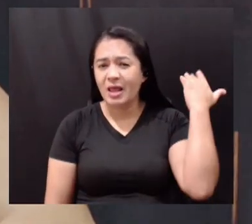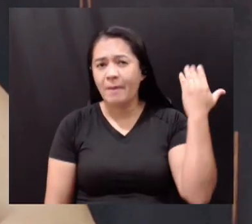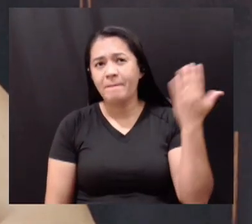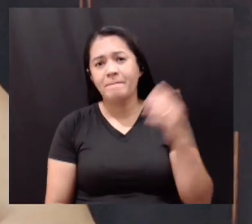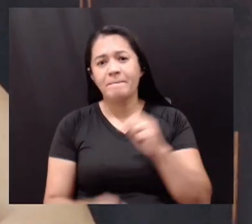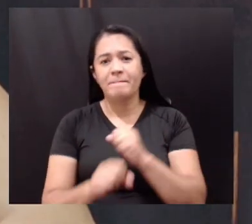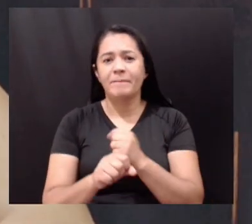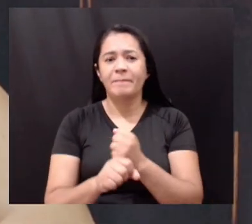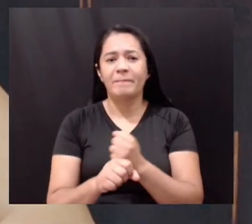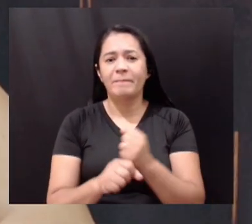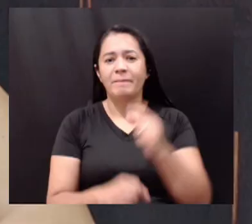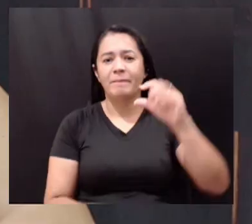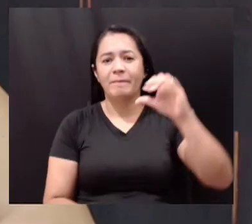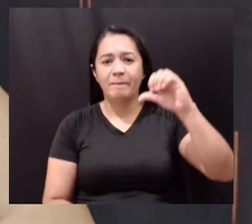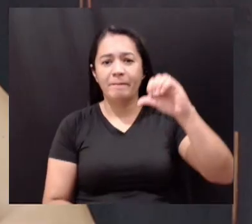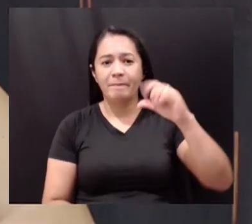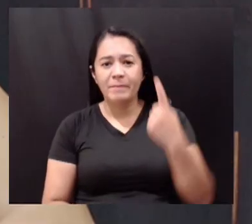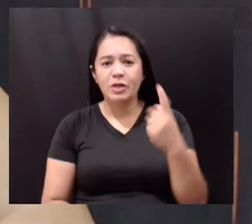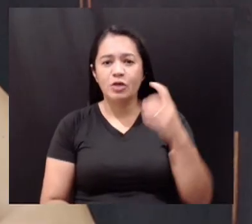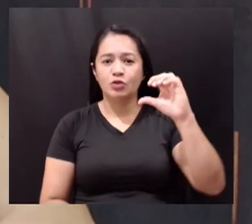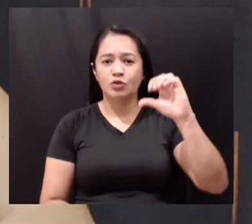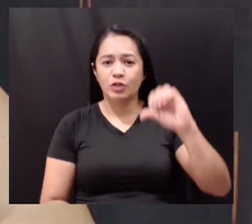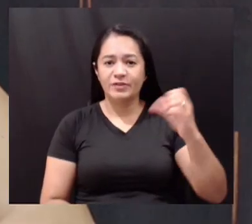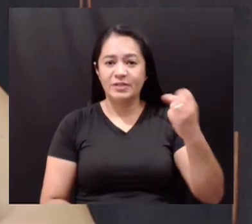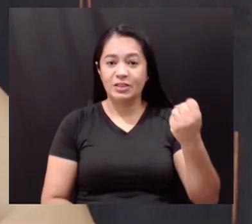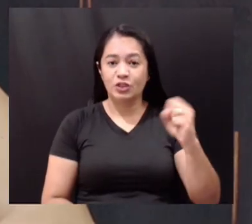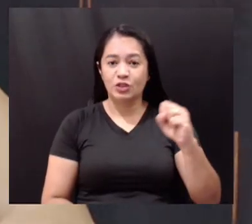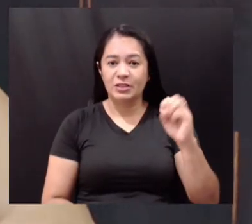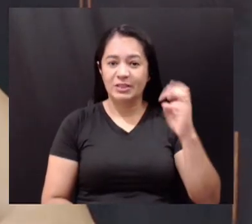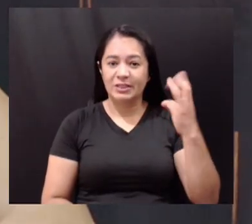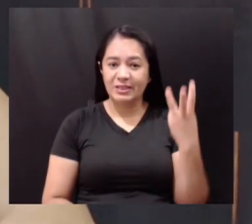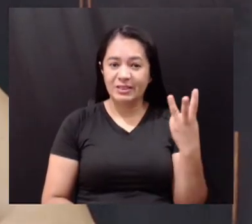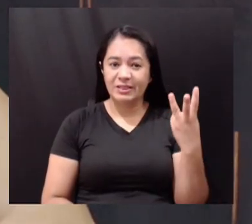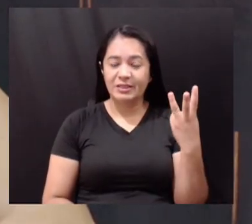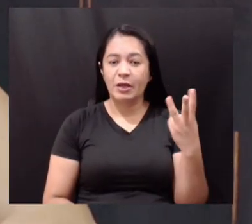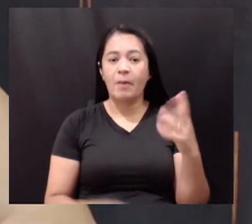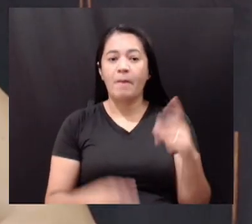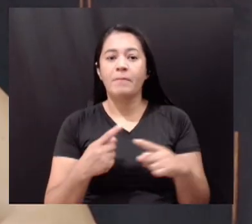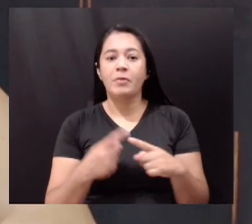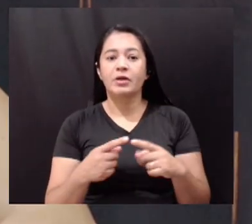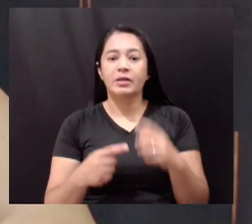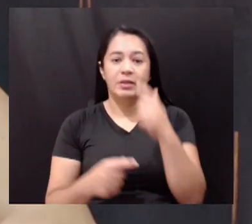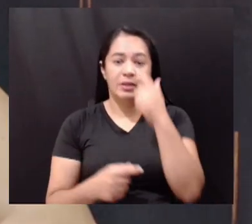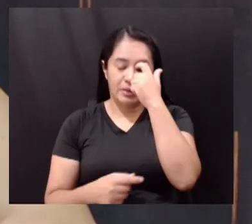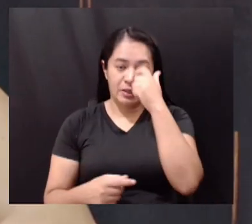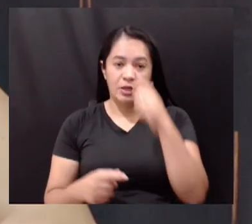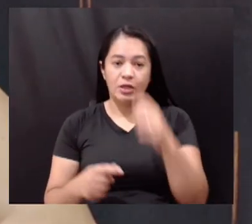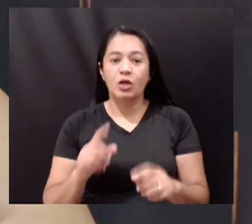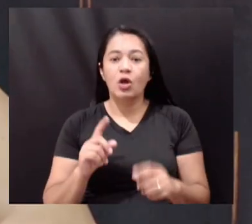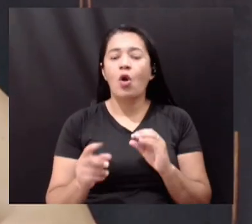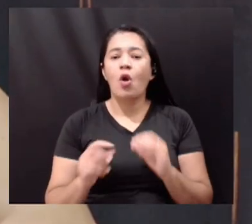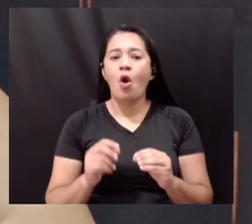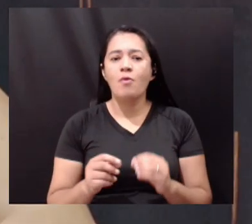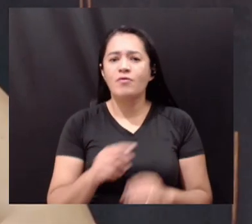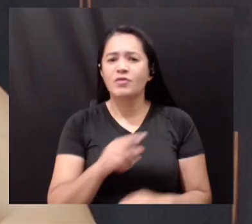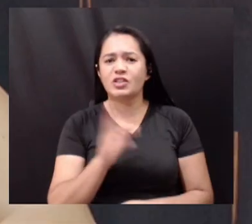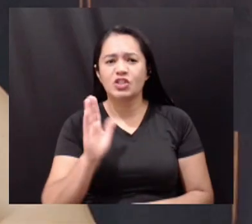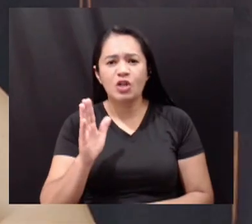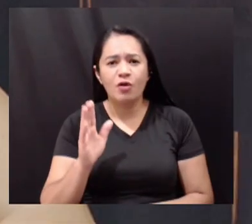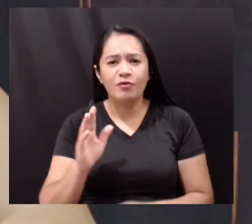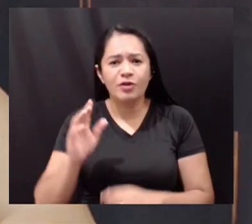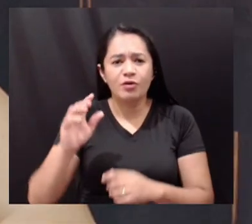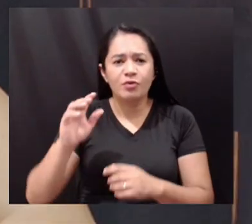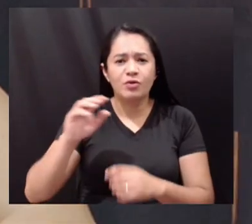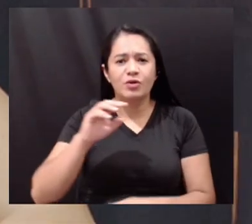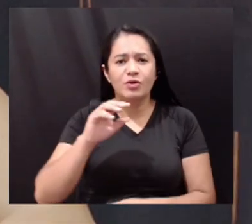1983, com aquele termo que era usado da síndrome do Peter Pan. Eu não sei se alguém Uhum, já ouviu falar disso. muito bem. Então,